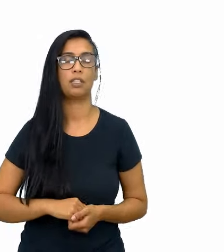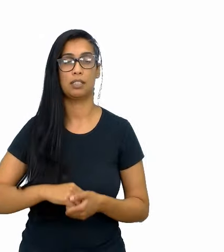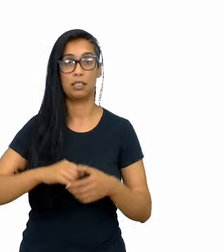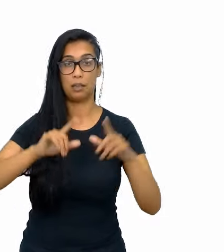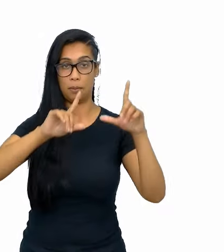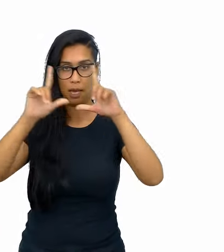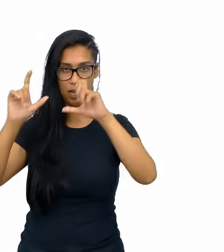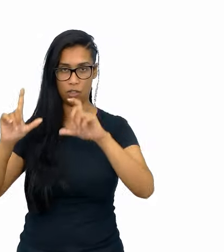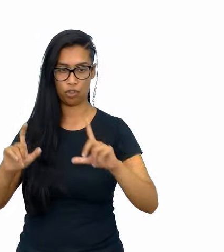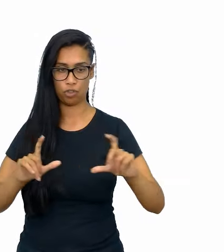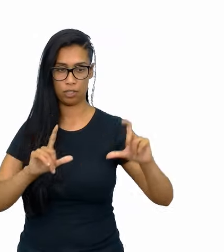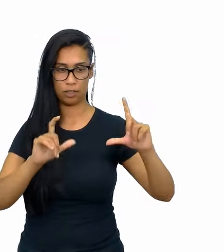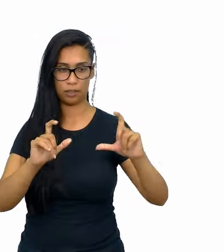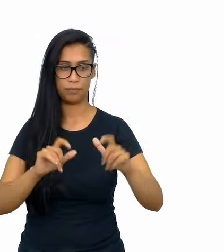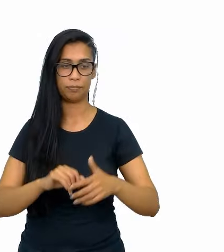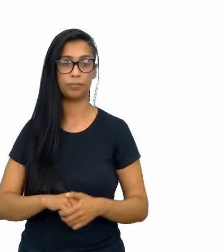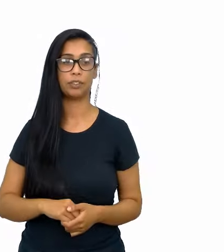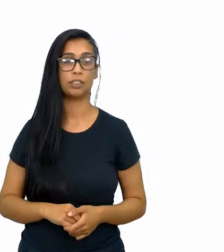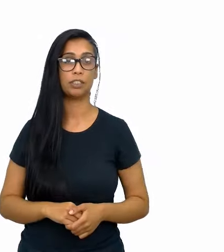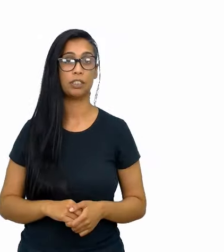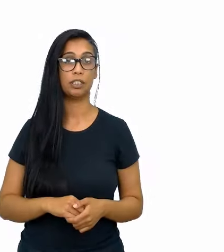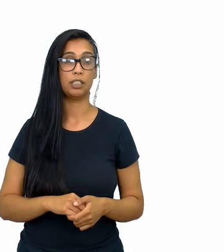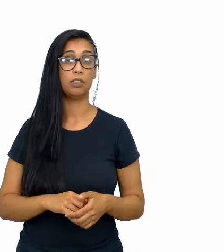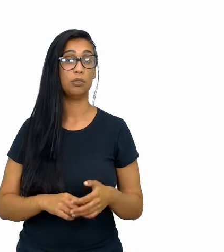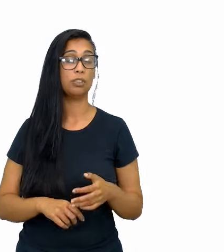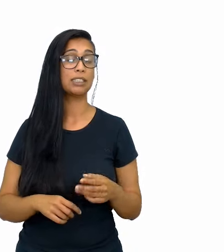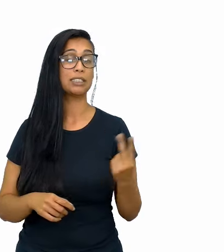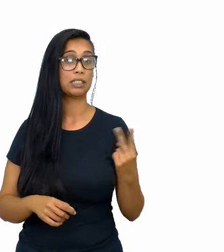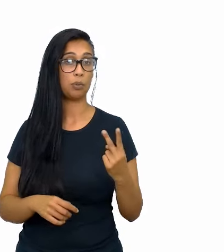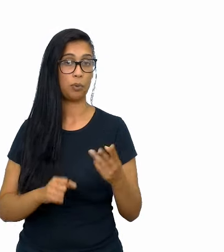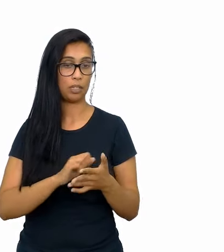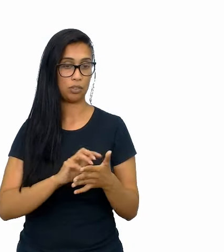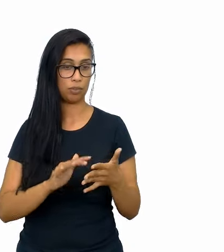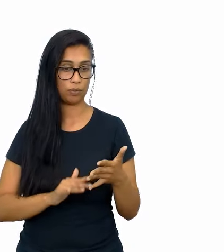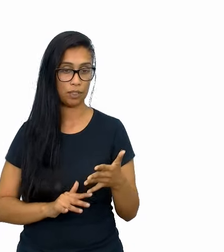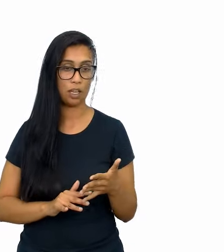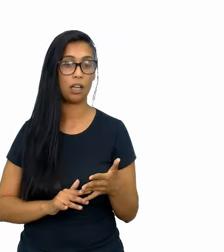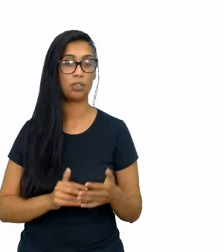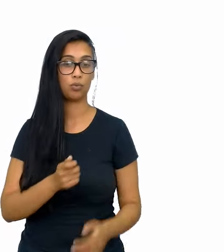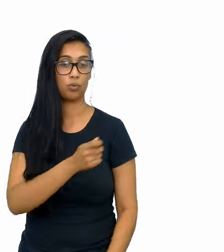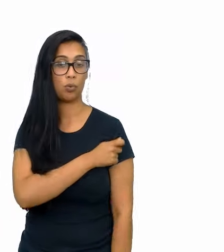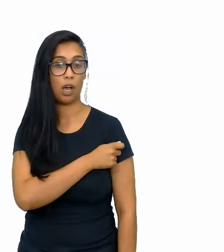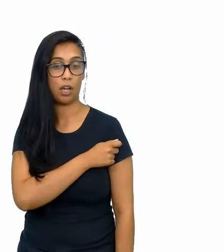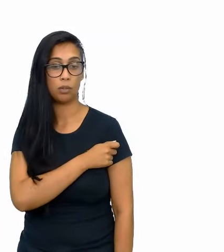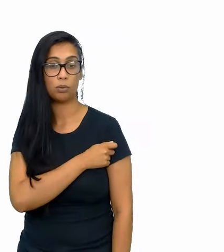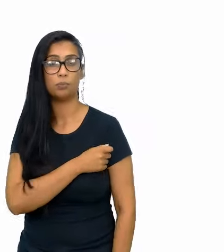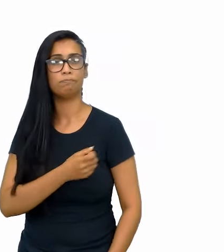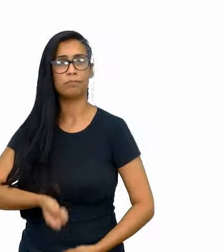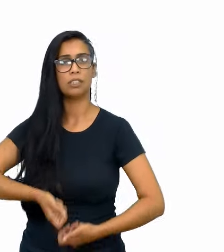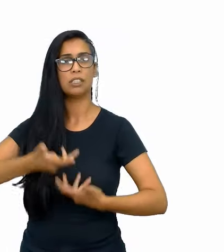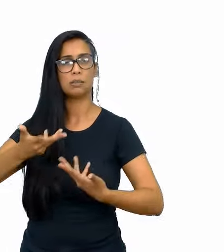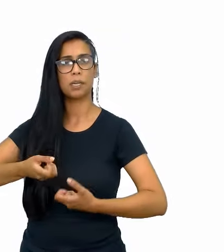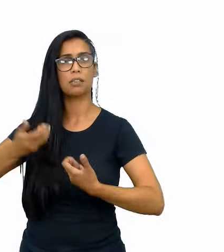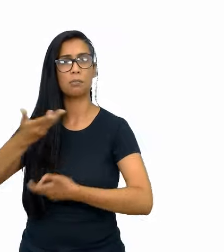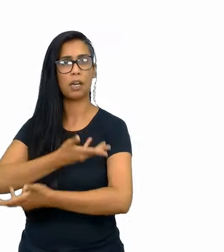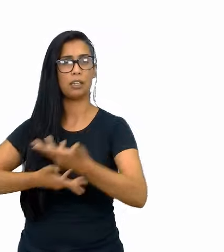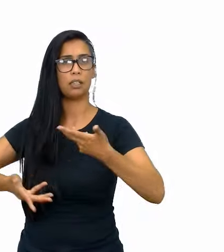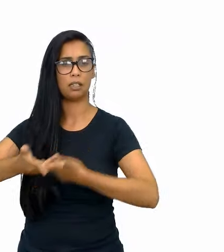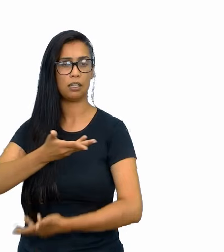solicitado que os estudantes escolham uma das imagens e que eles contem aos colegas uma experiência vivida. E